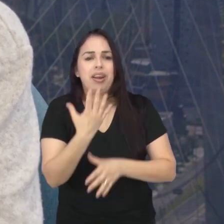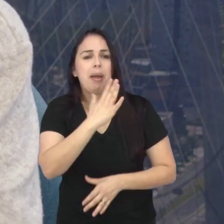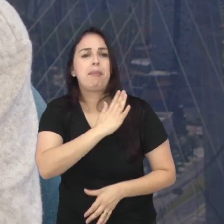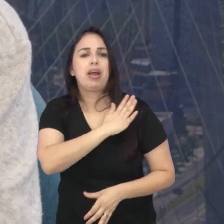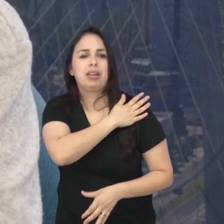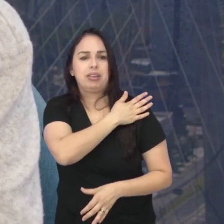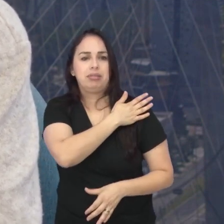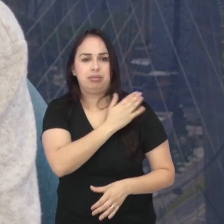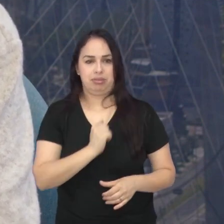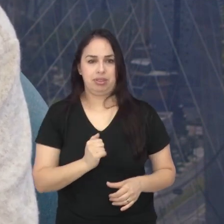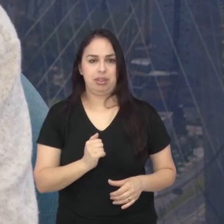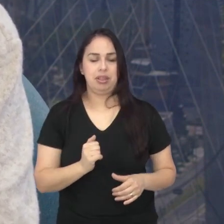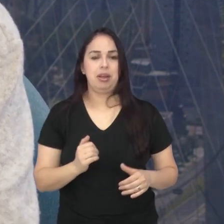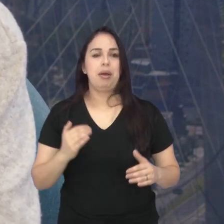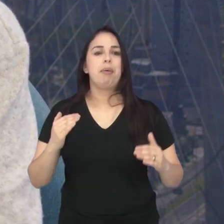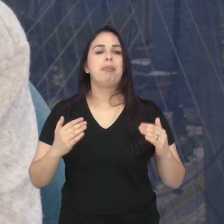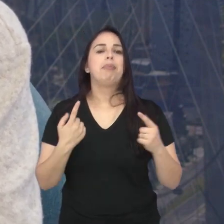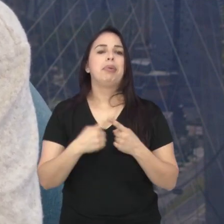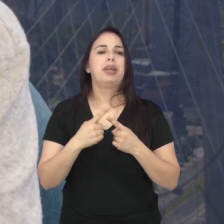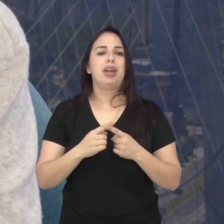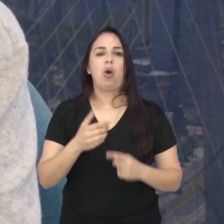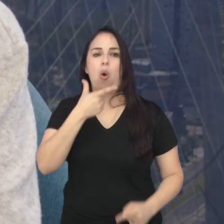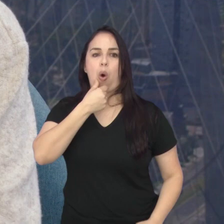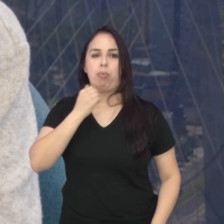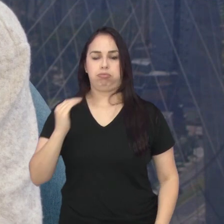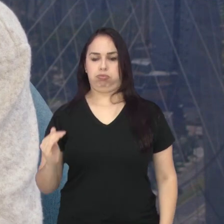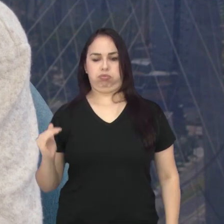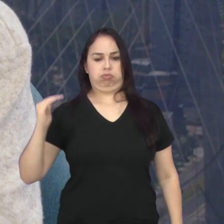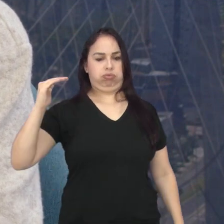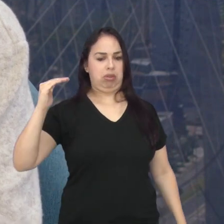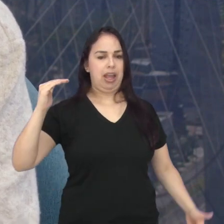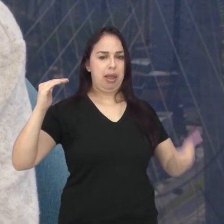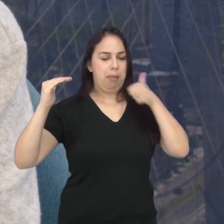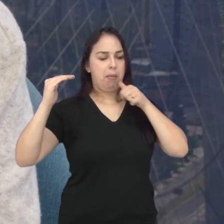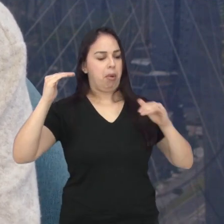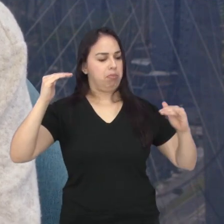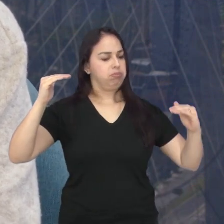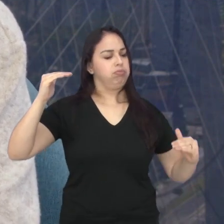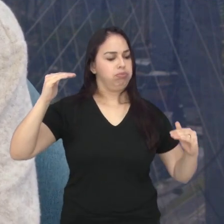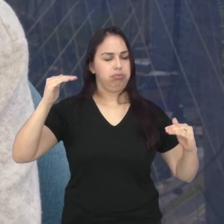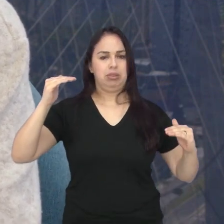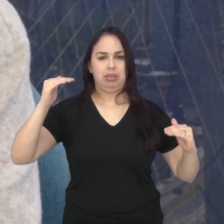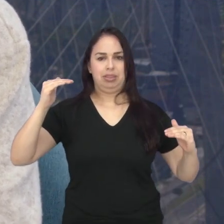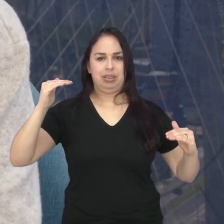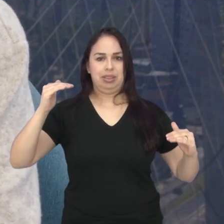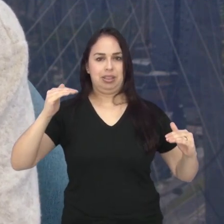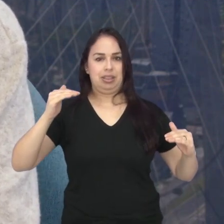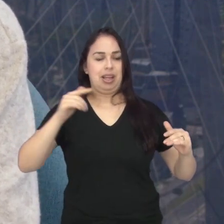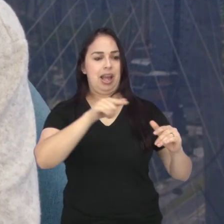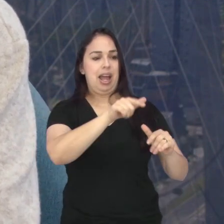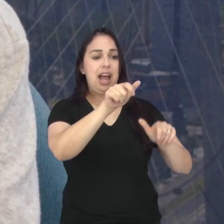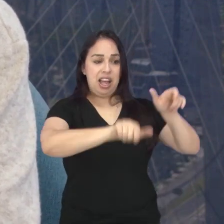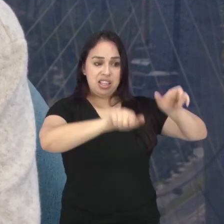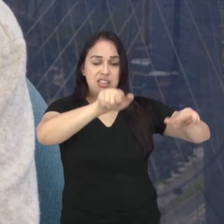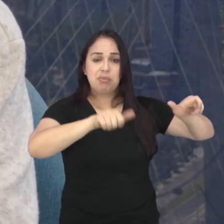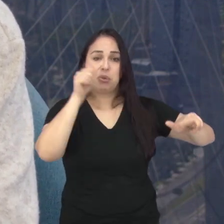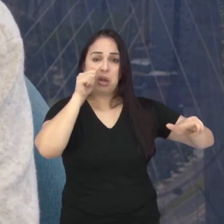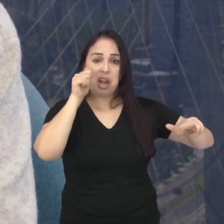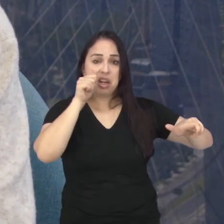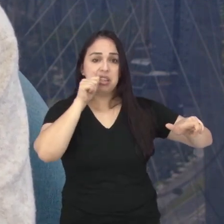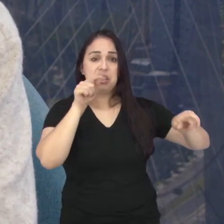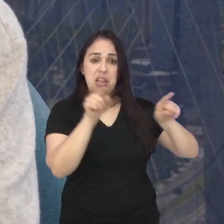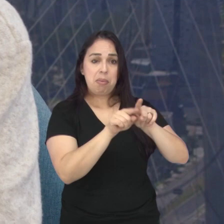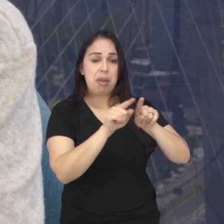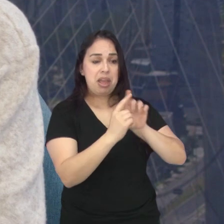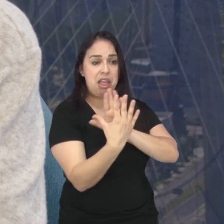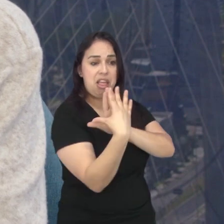justamente pela desigualdade entre os gêneros, né? Então, as mulheres, elas também reproduzem o que a gente chamaria de patriarcado ou